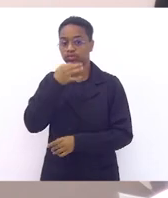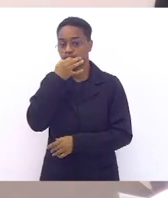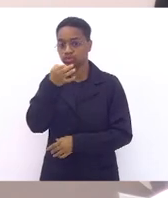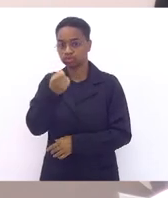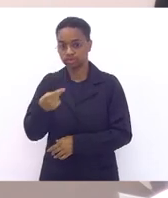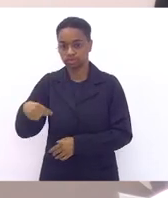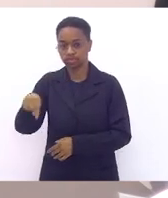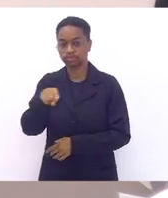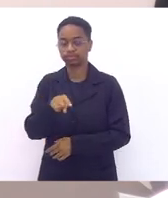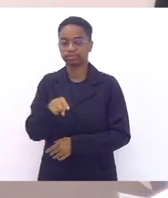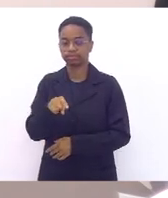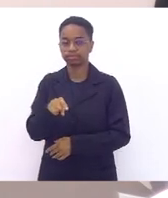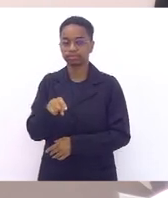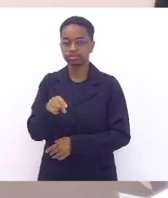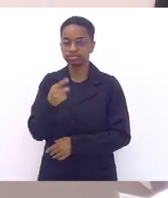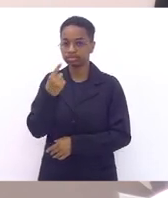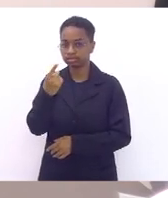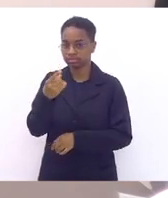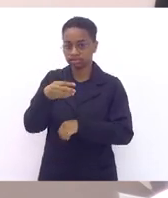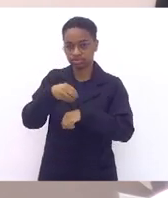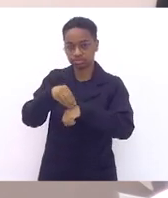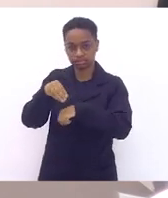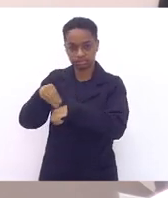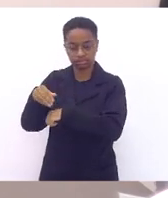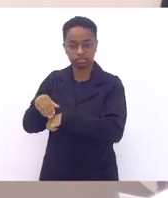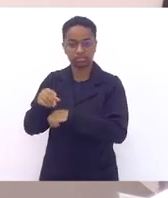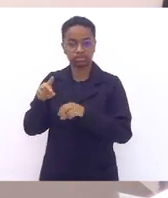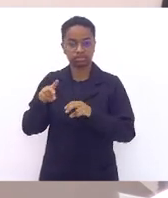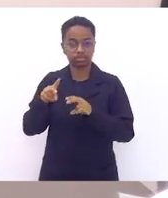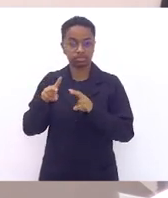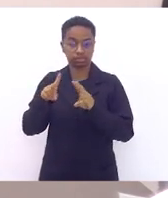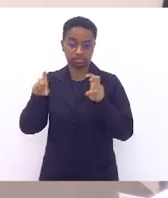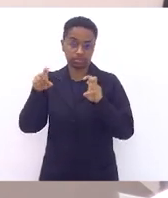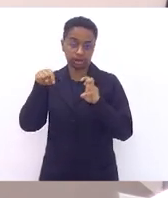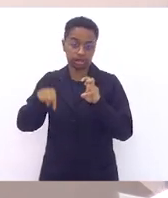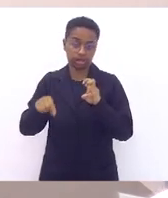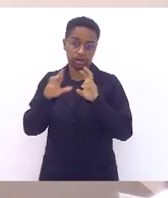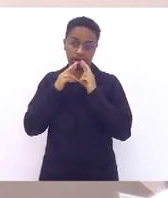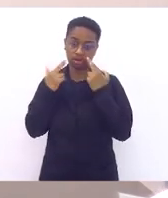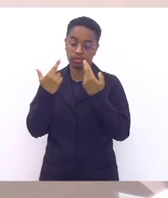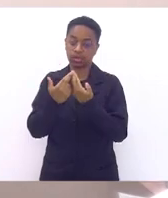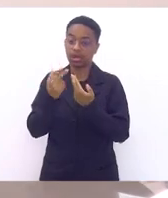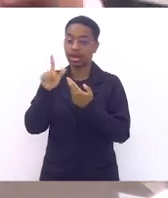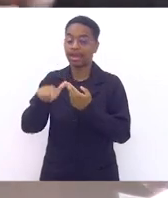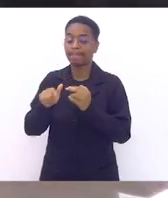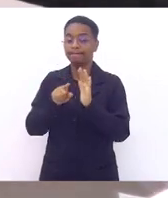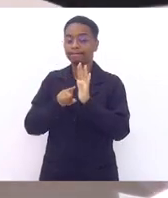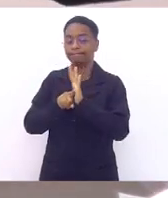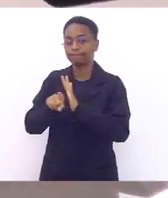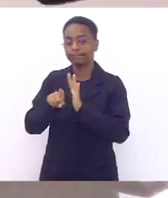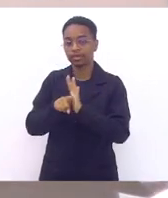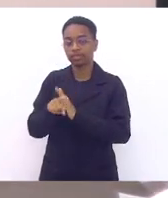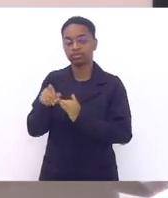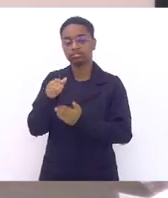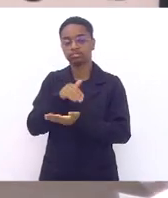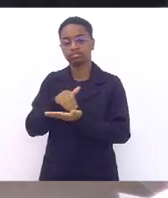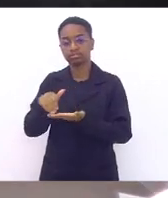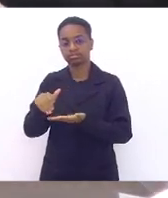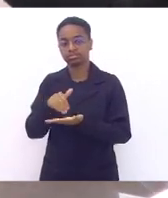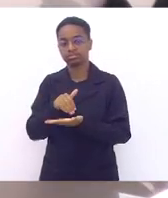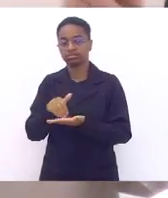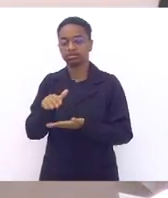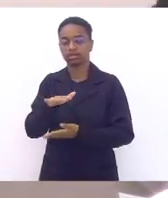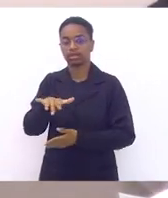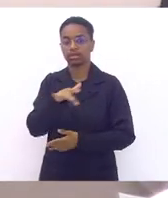inclusive, que um dos encaminhamentos dessa audiência seja um questionamento à Secretaria